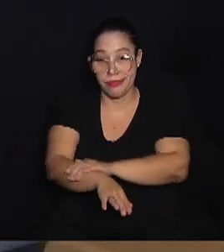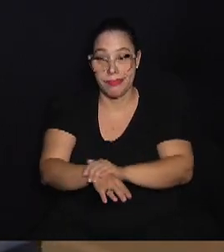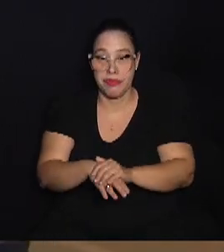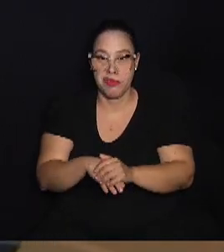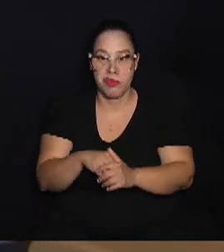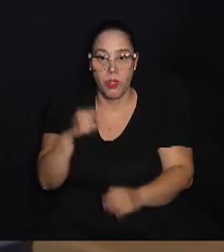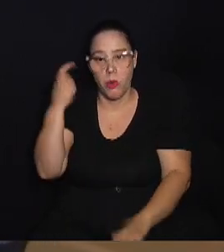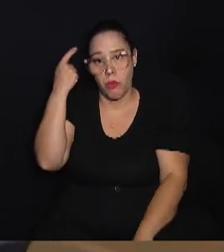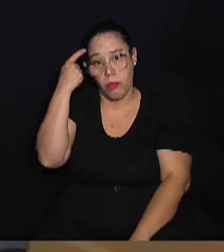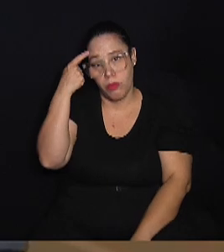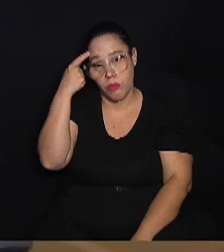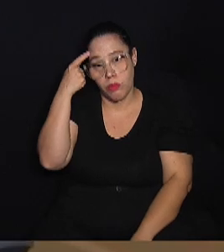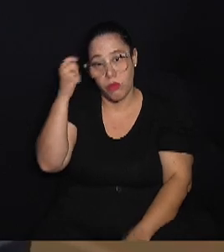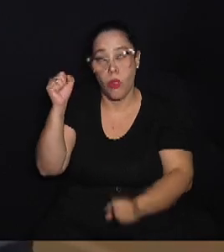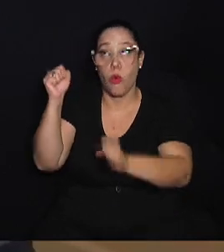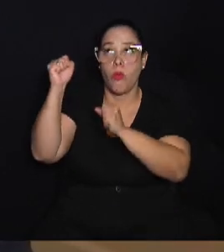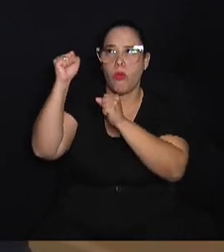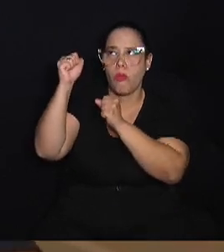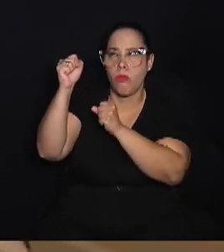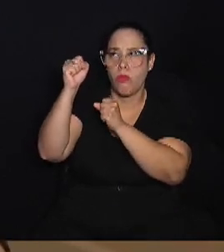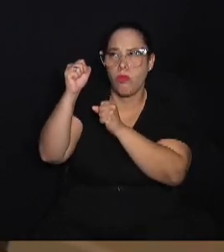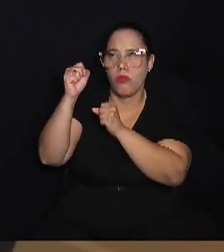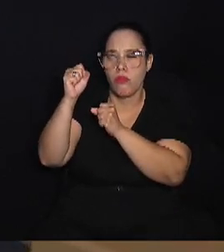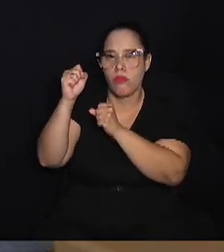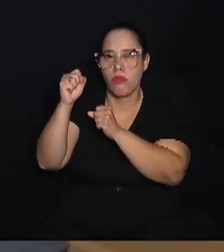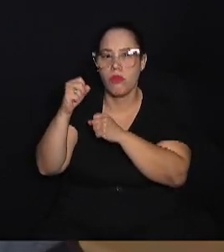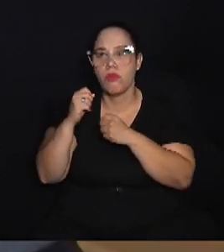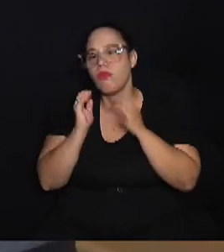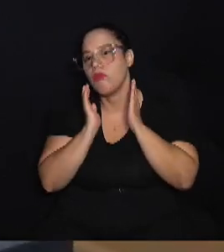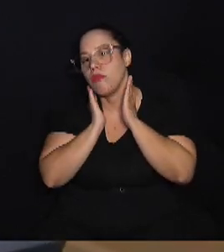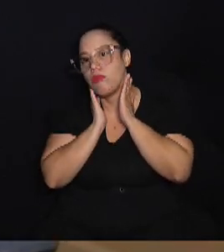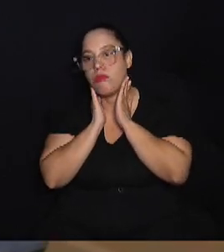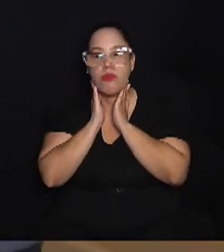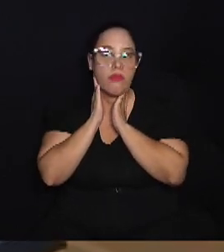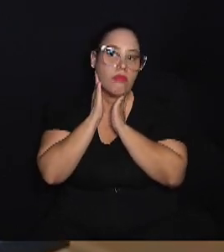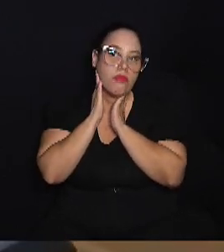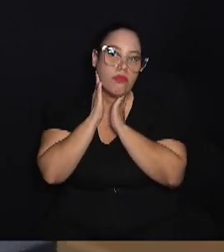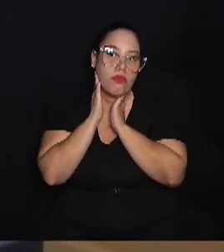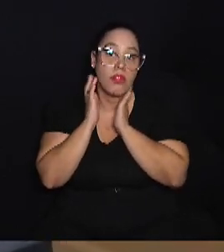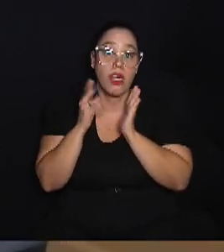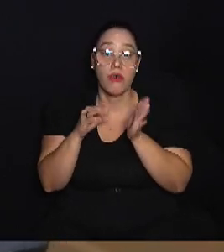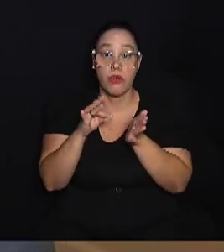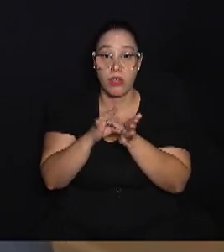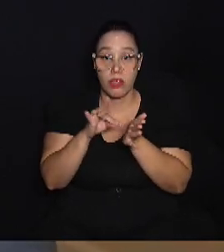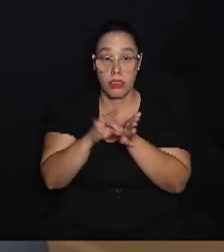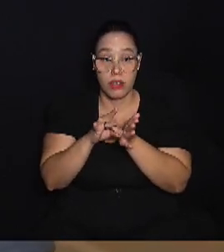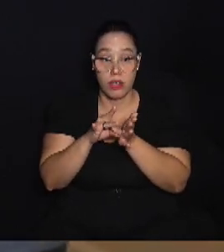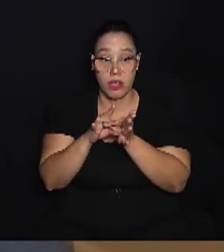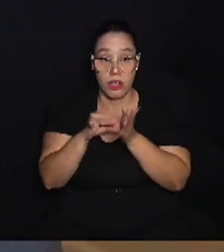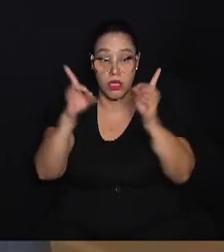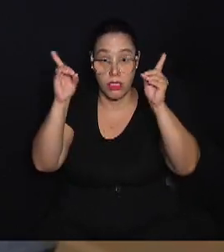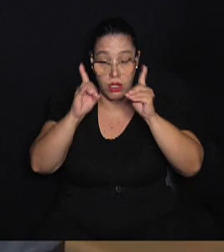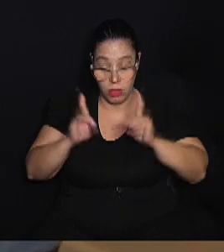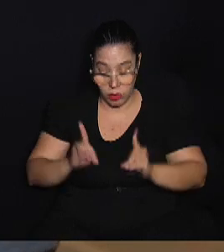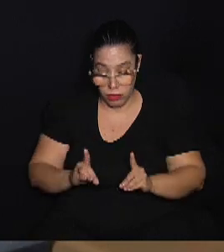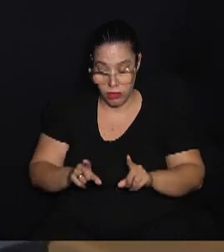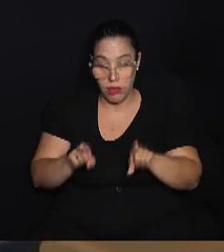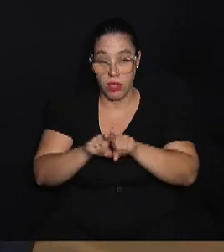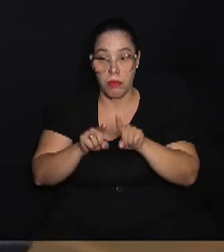gente pensa no super-homem lá de trás, que só mexia o pescoço, né? Mas na verdade a deficiência física nos membros superiores